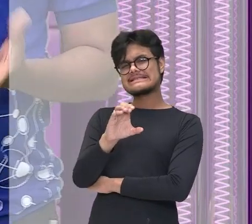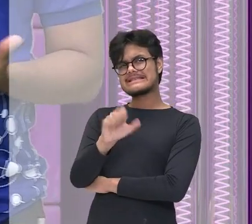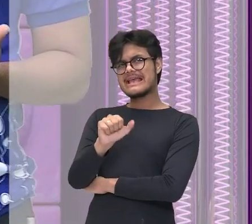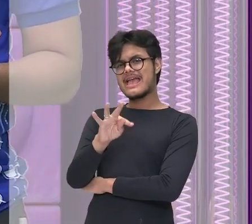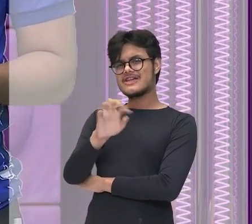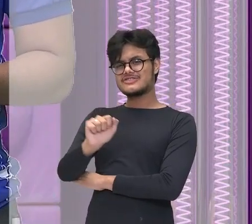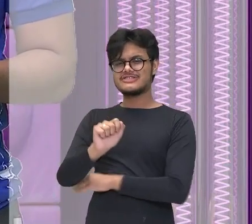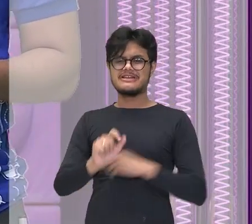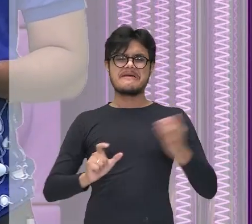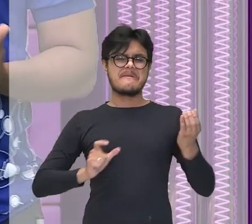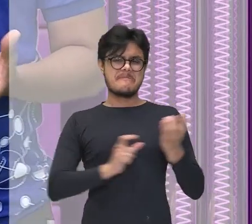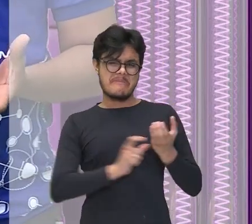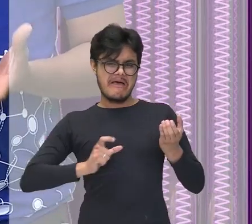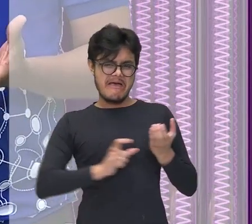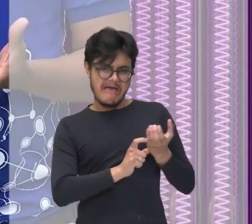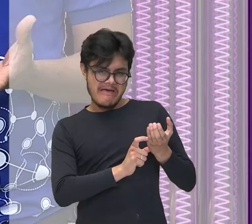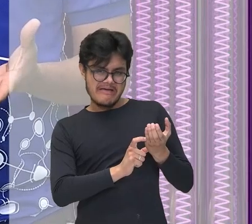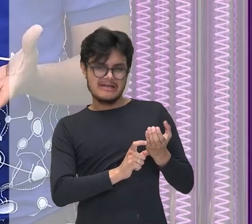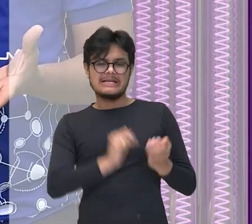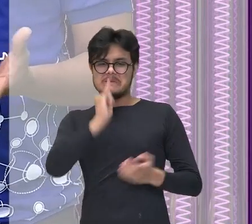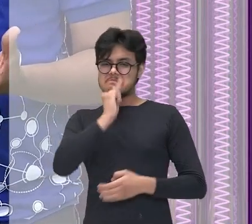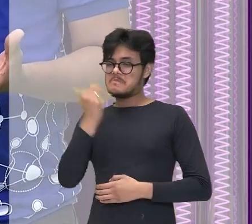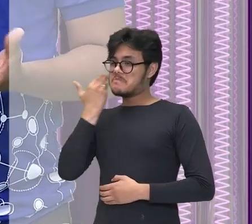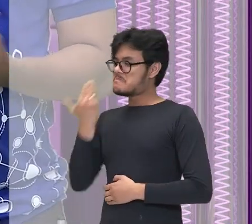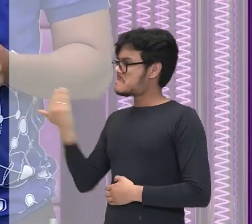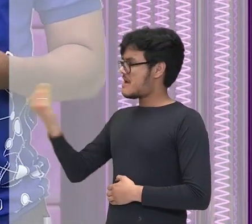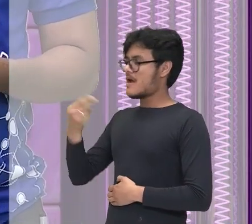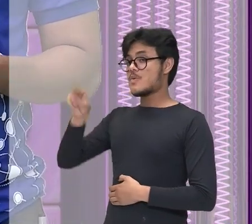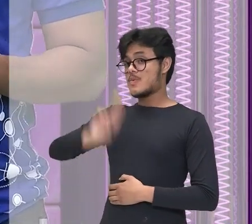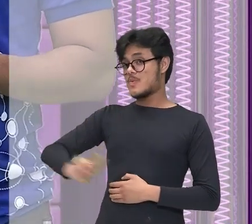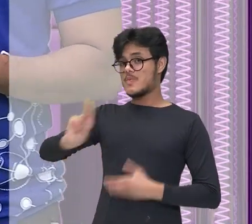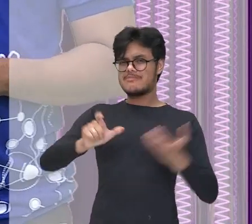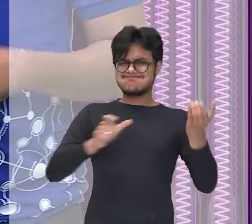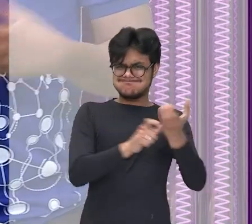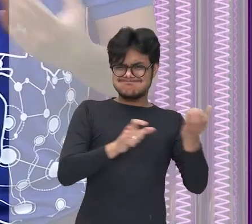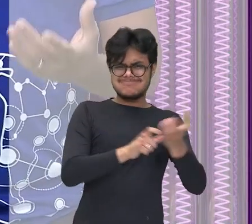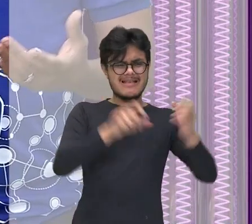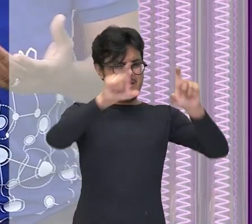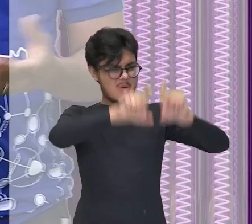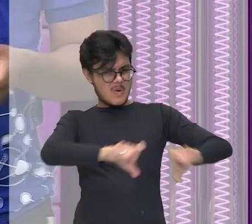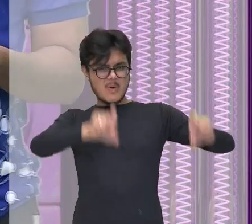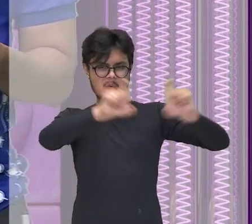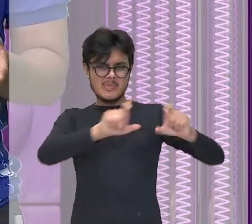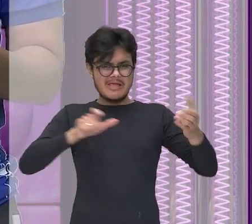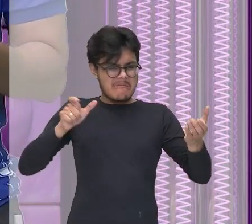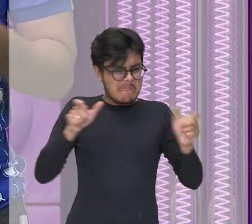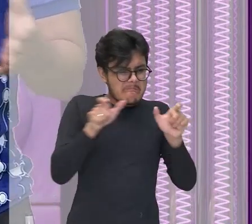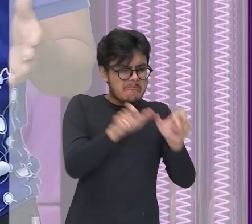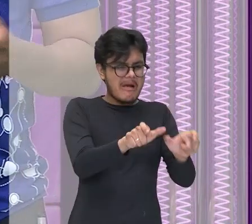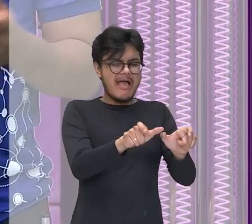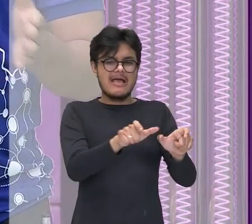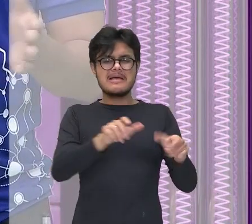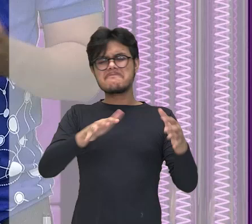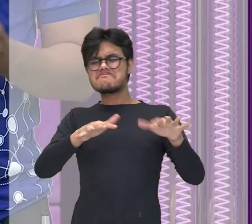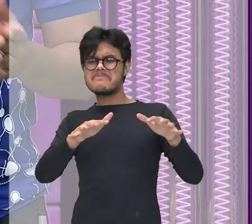ele era um dispositivo móvel, né, que você colocava e tirava do computador, e ele tinha uma capacidade que variava ali de em torno